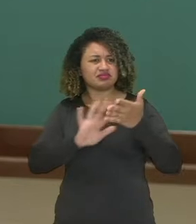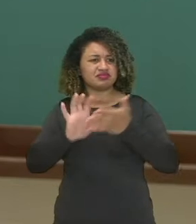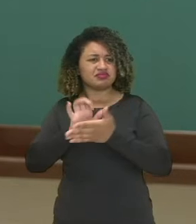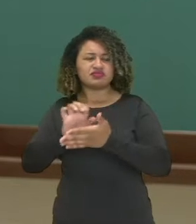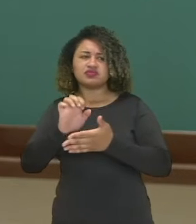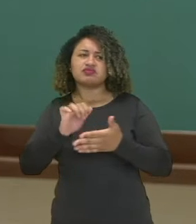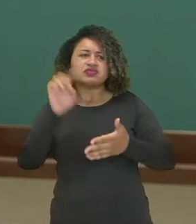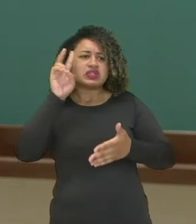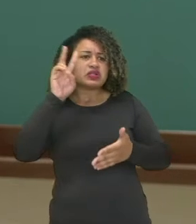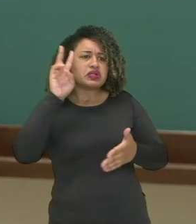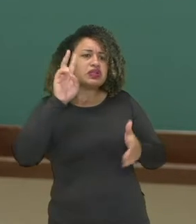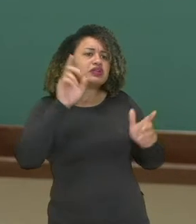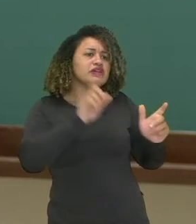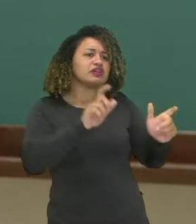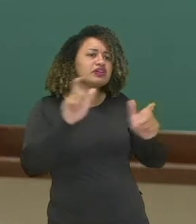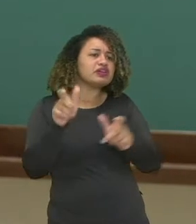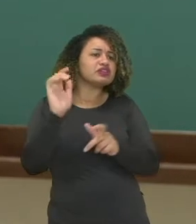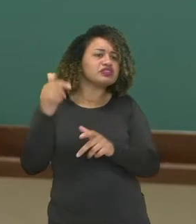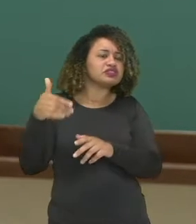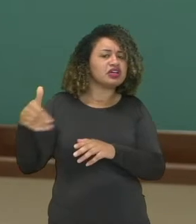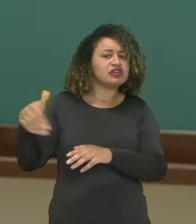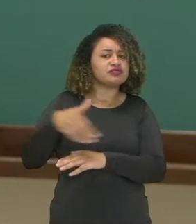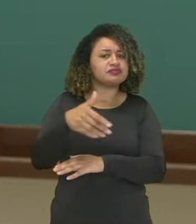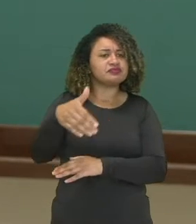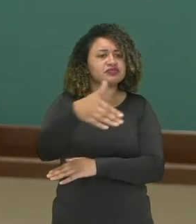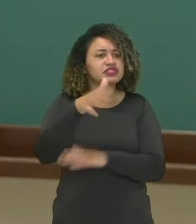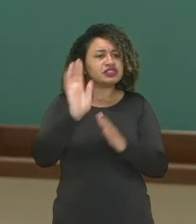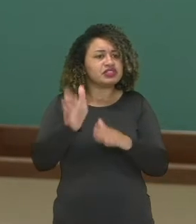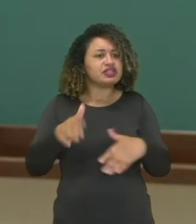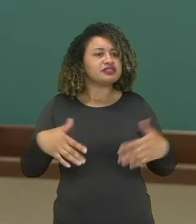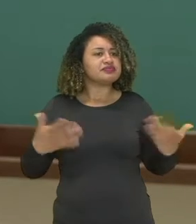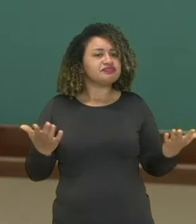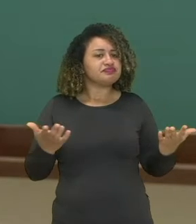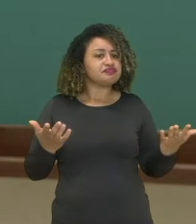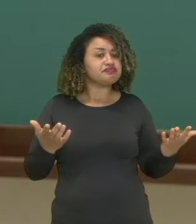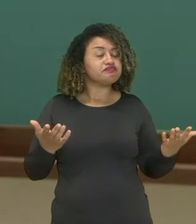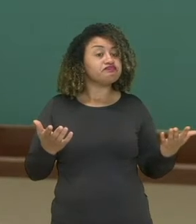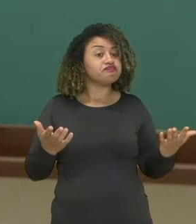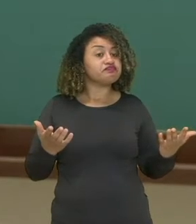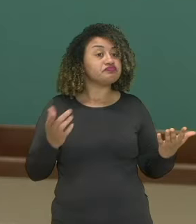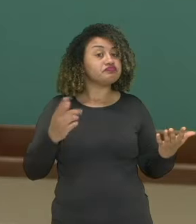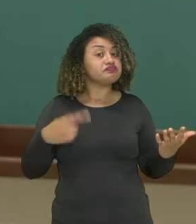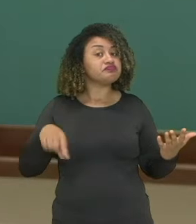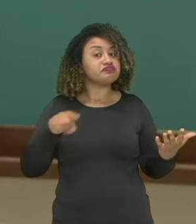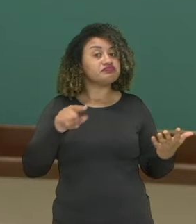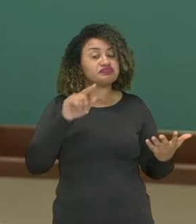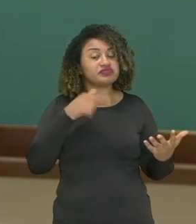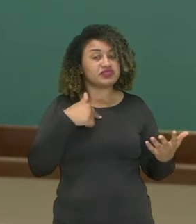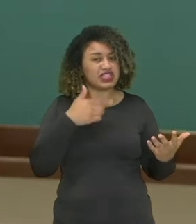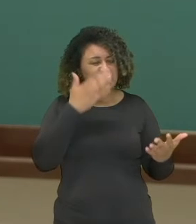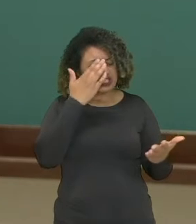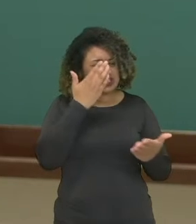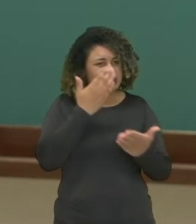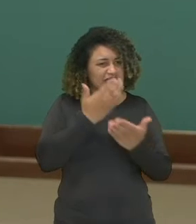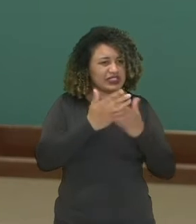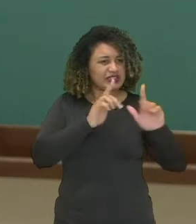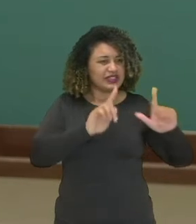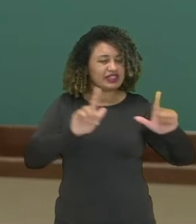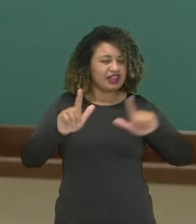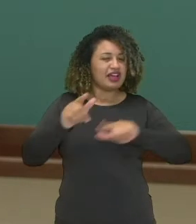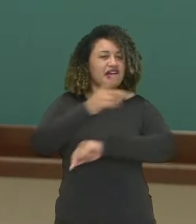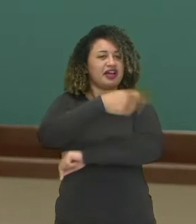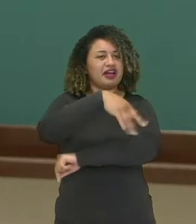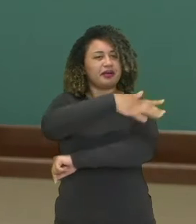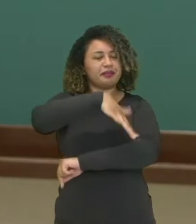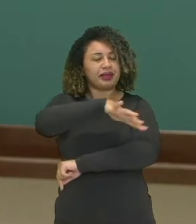Lembram de algum lugar? Já passaram por aqui? Vocês acreditam que os lugares, as praças